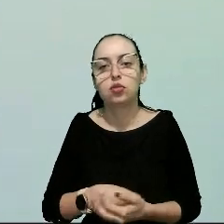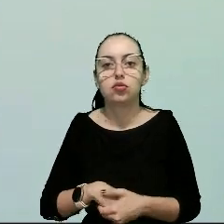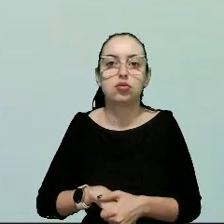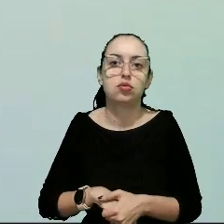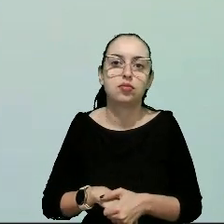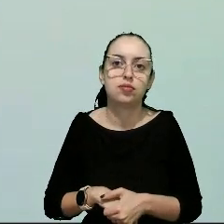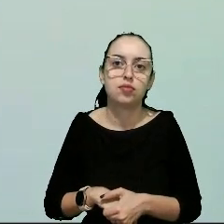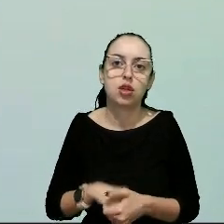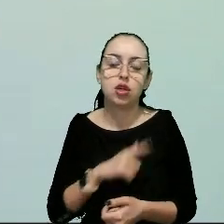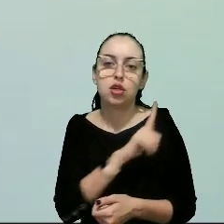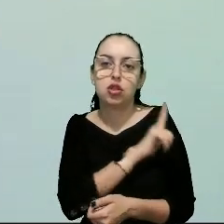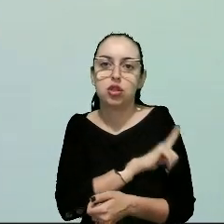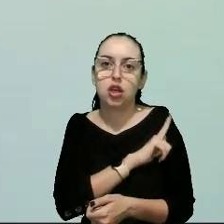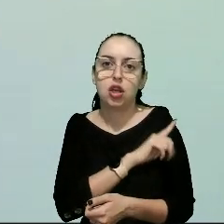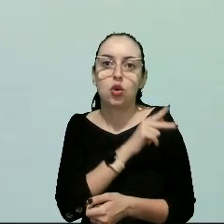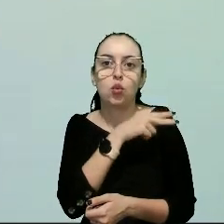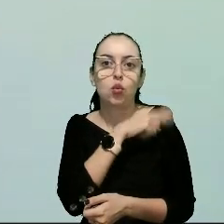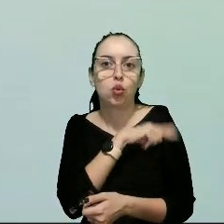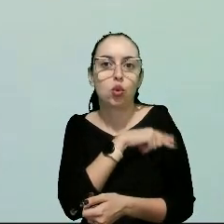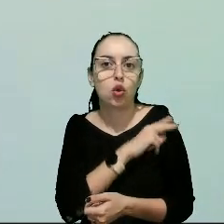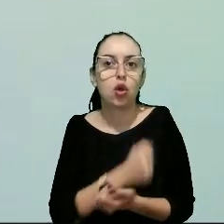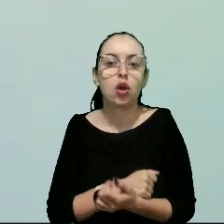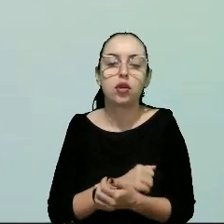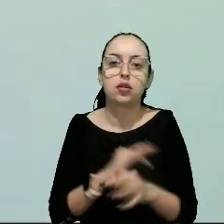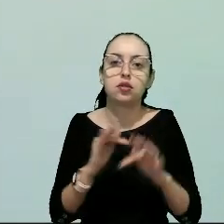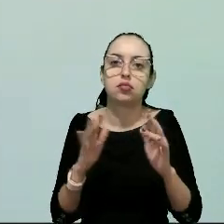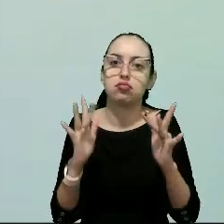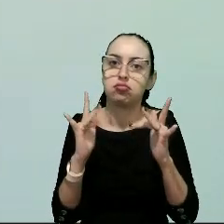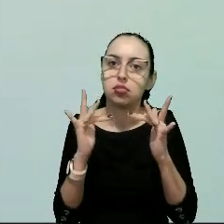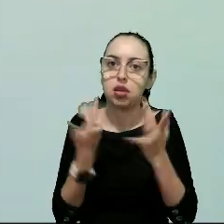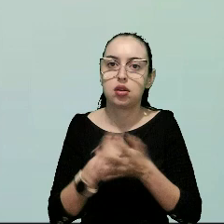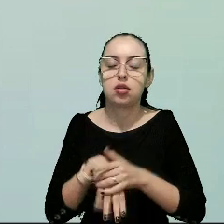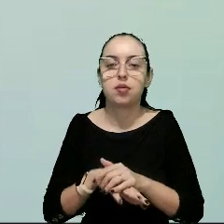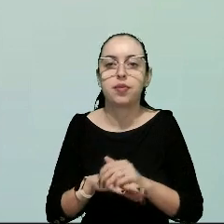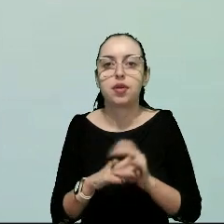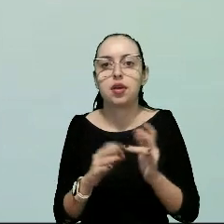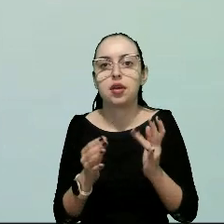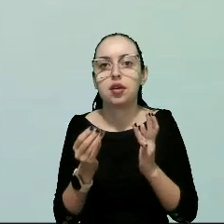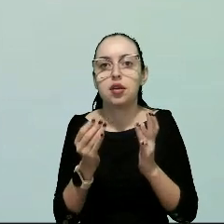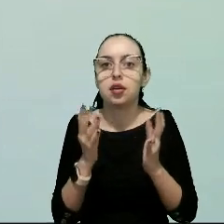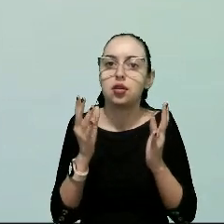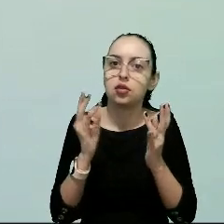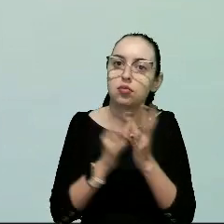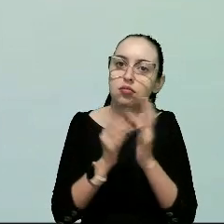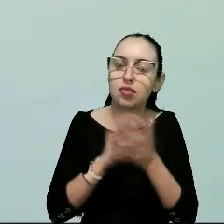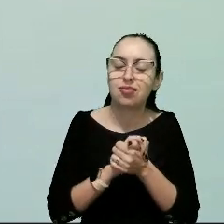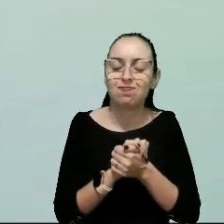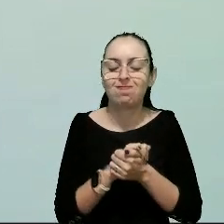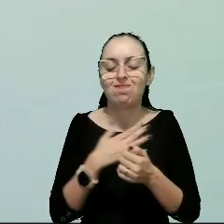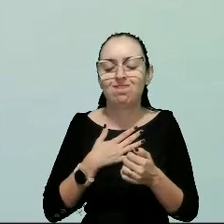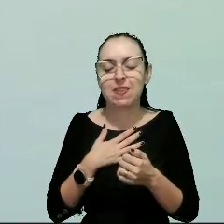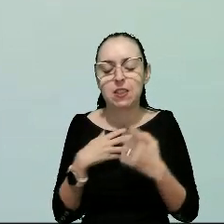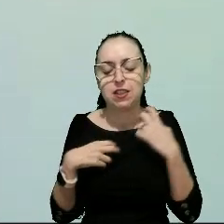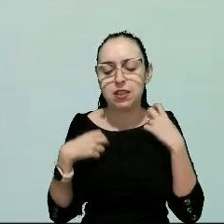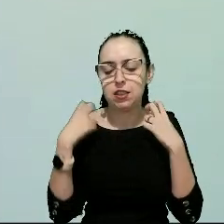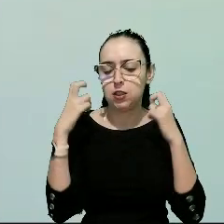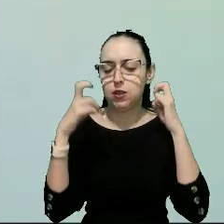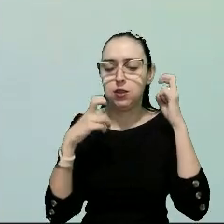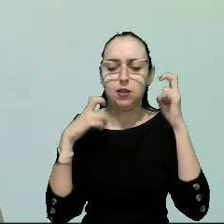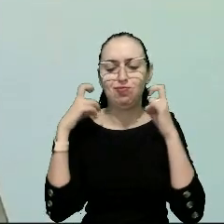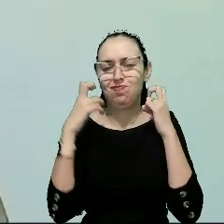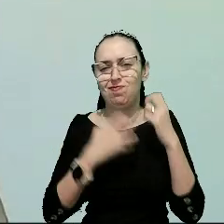netos, netas, genros, noras, cônjuges. E é isso que me angustia.